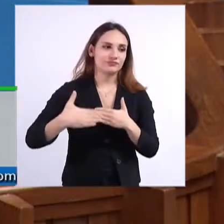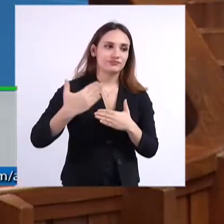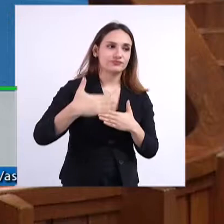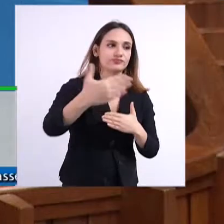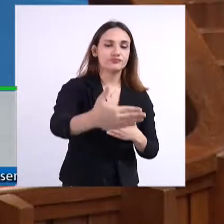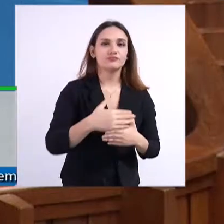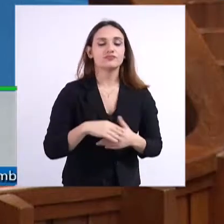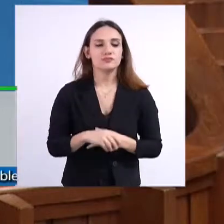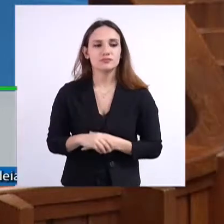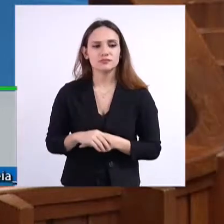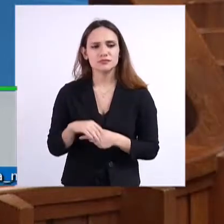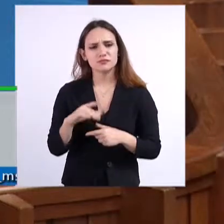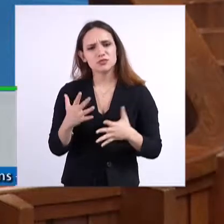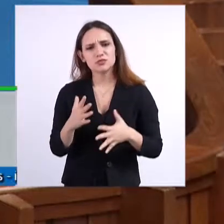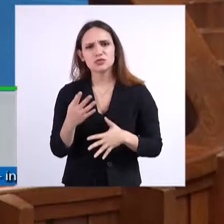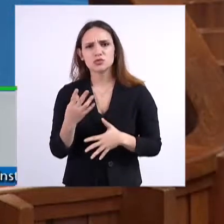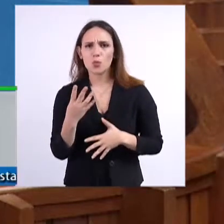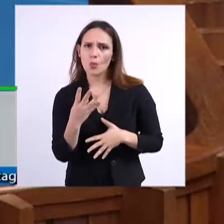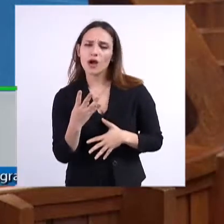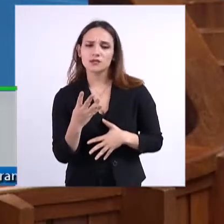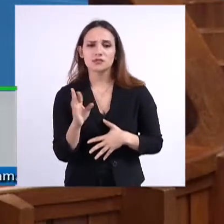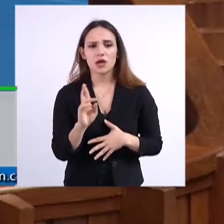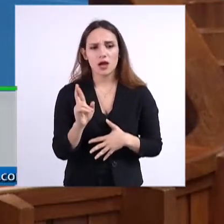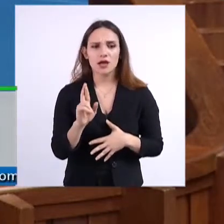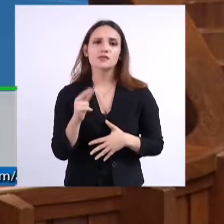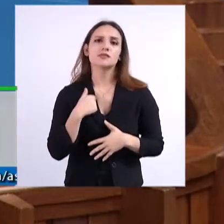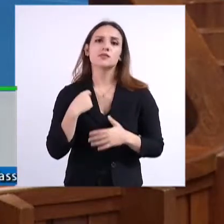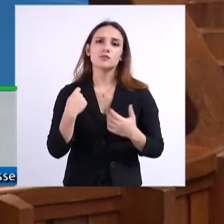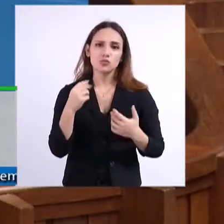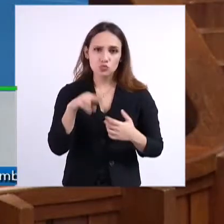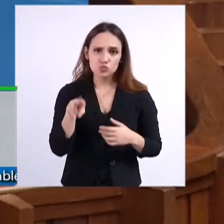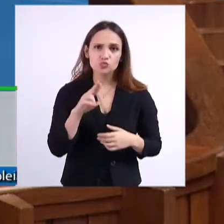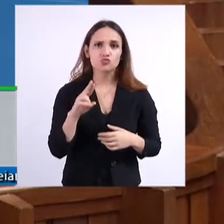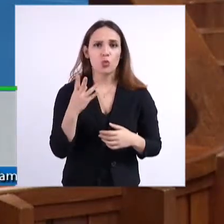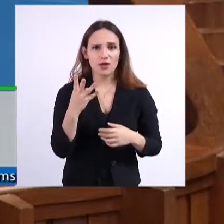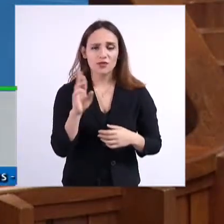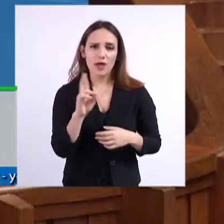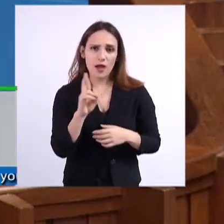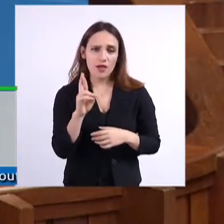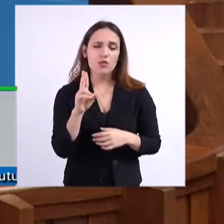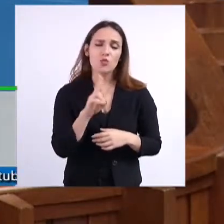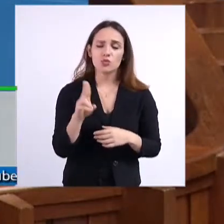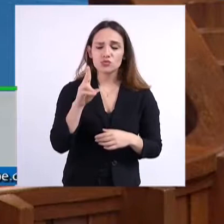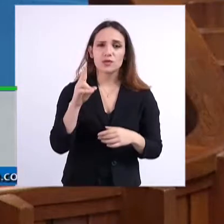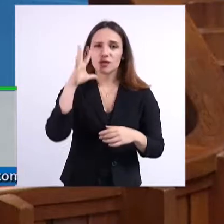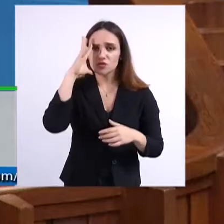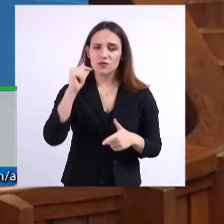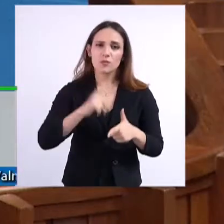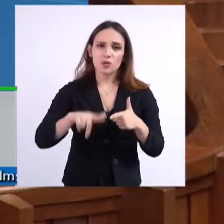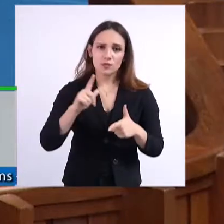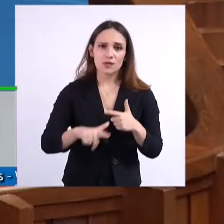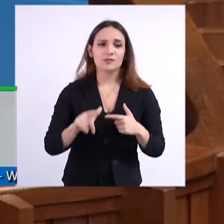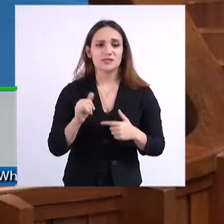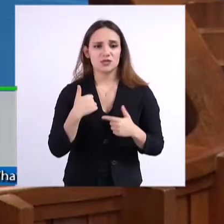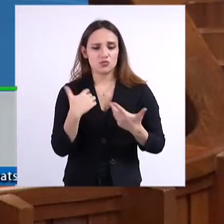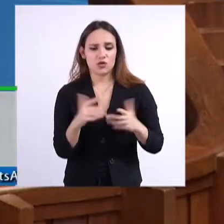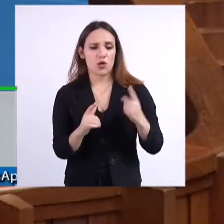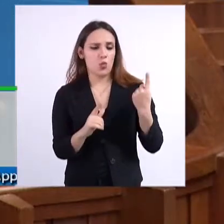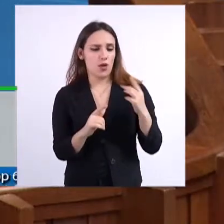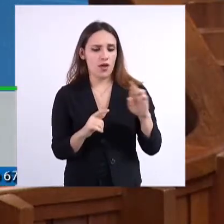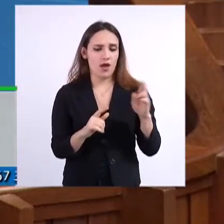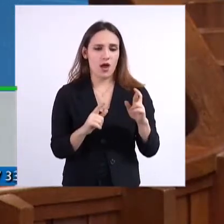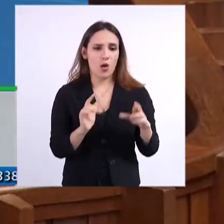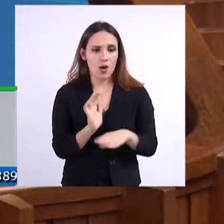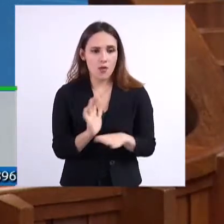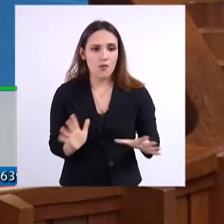Vaz, no mínimo 4. Esta é uma realidade nua e crua. Como é difícil mudarmos